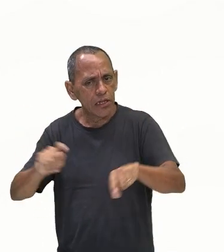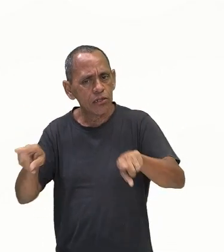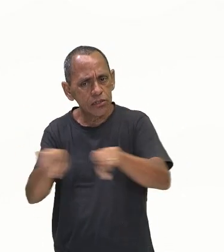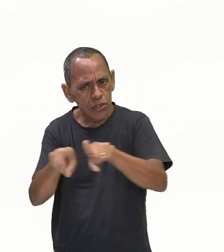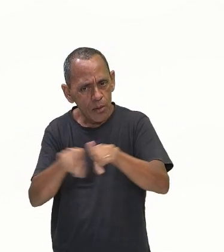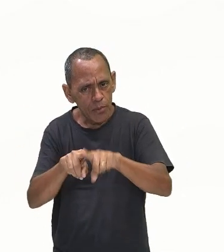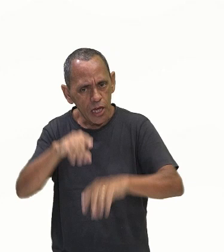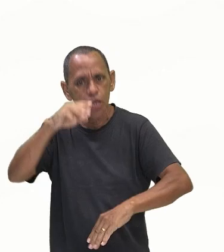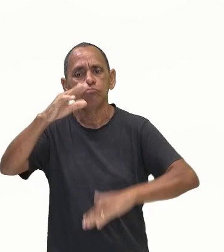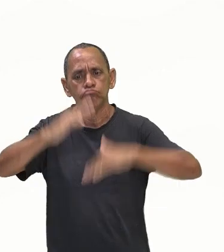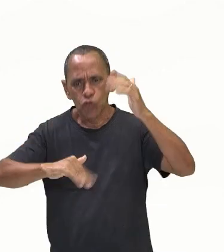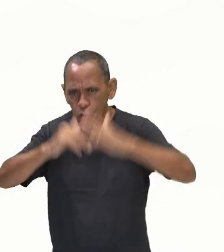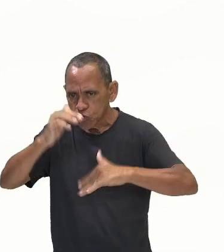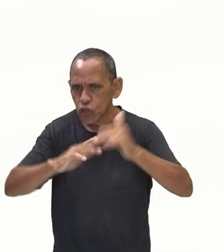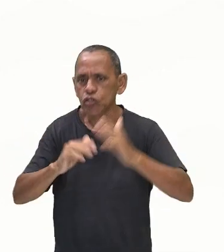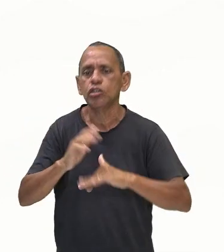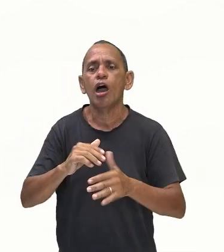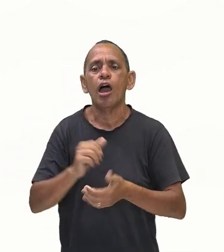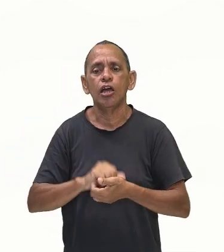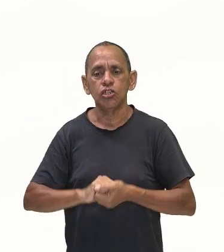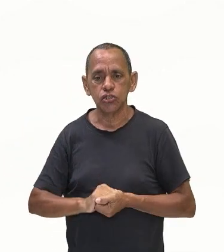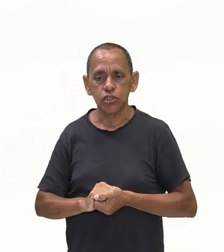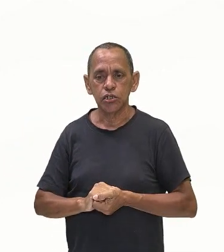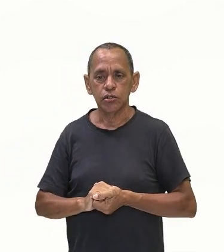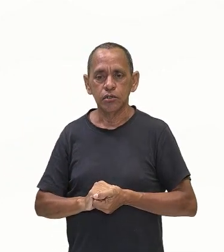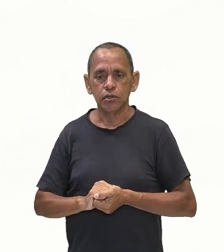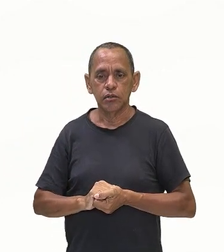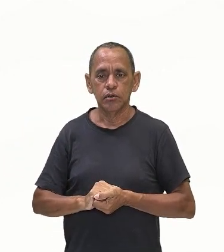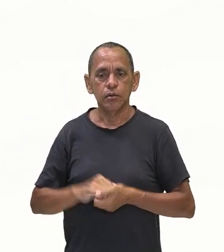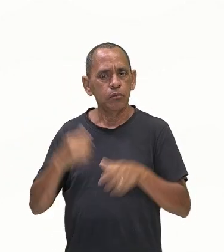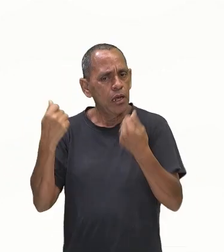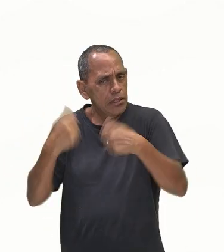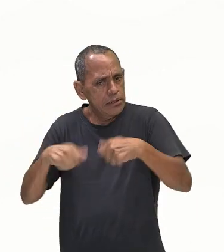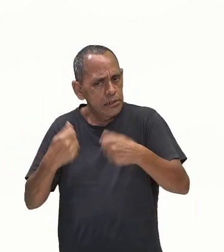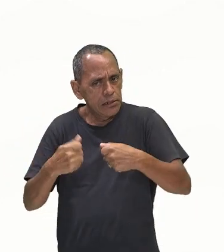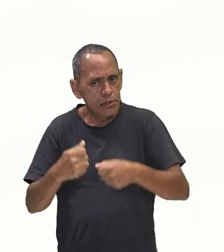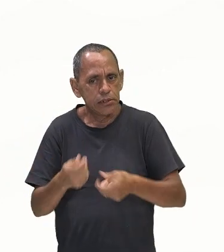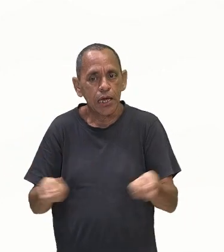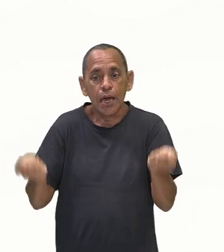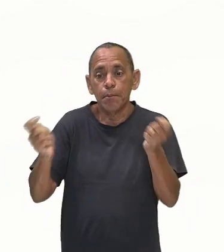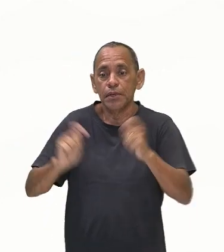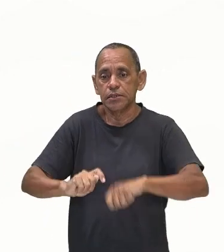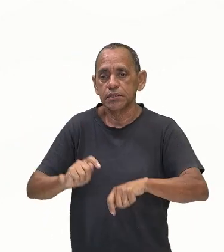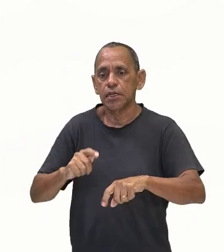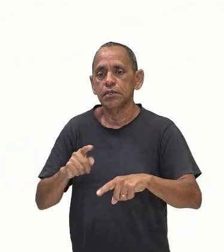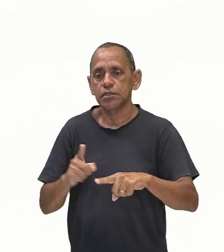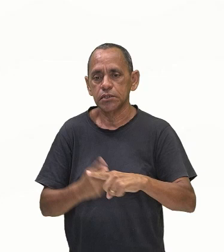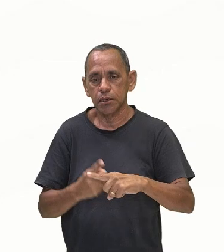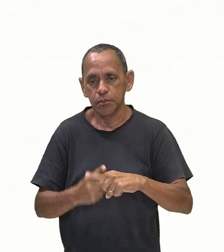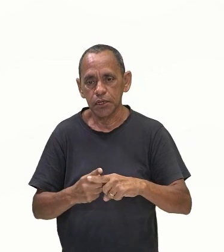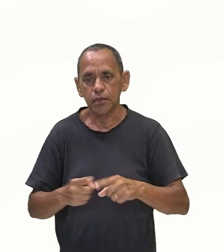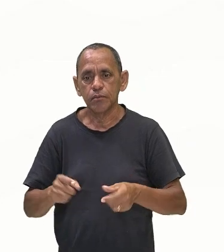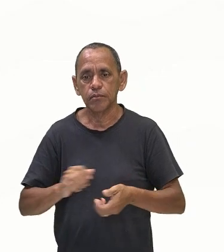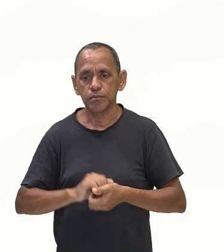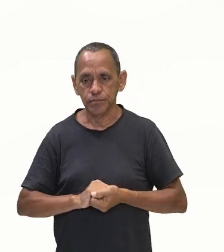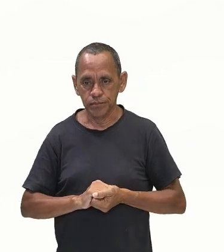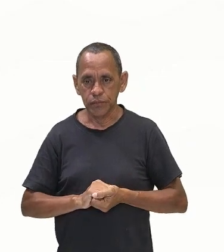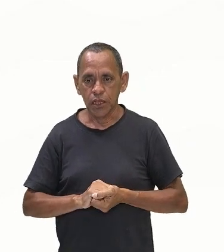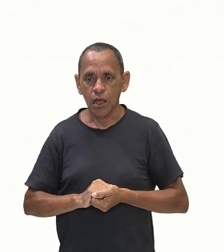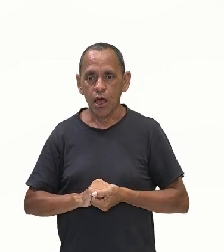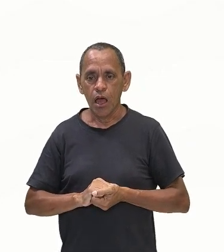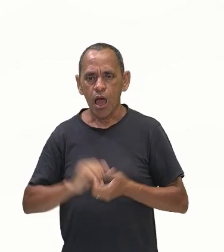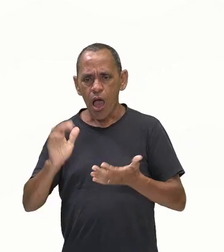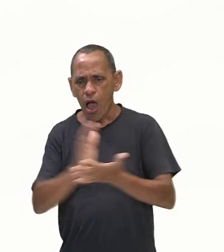para atenderem essas necessidades aí, ok? Ademais, poucas escolas são adeptas do uso de